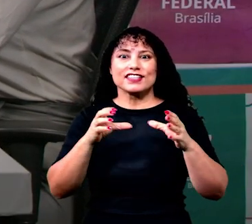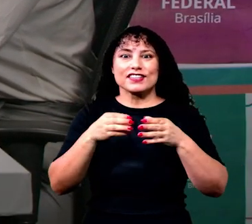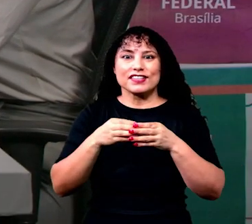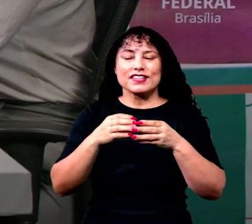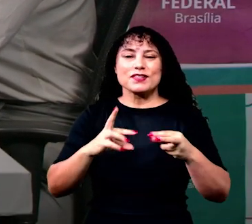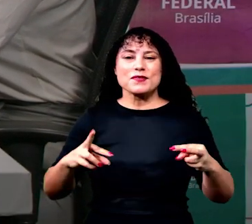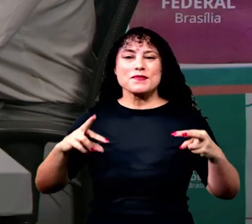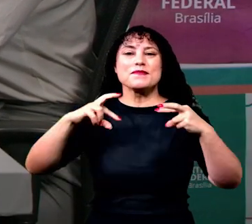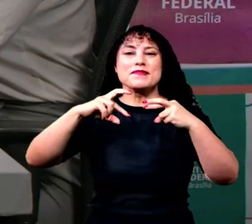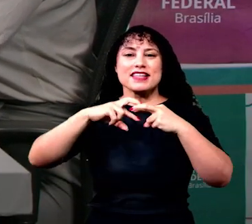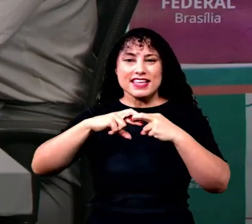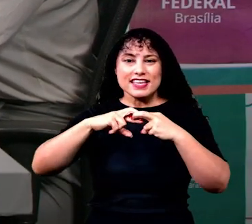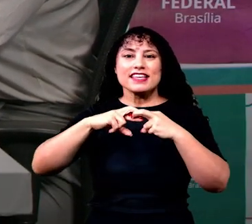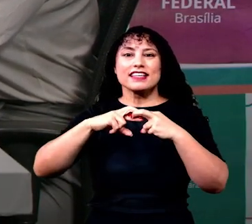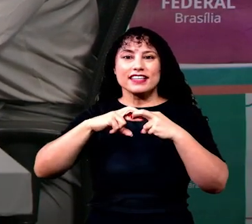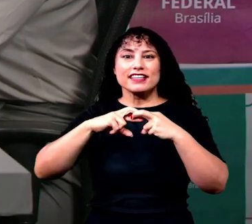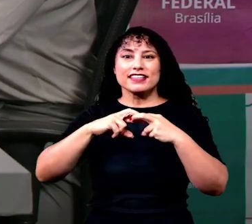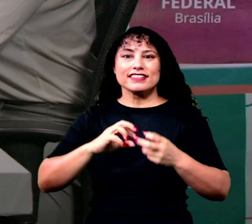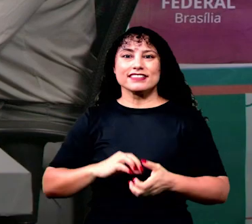feita com a delegação do BRICS.